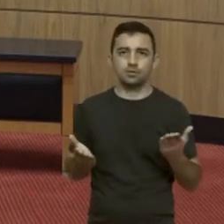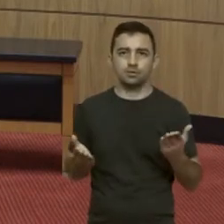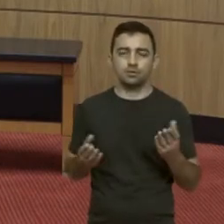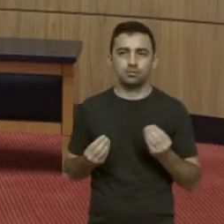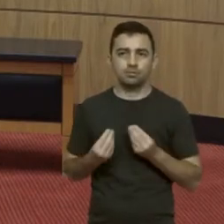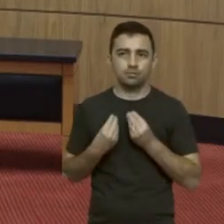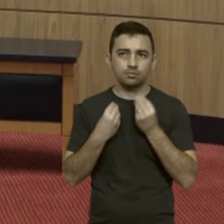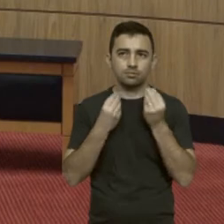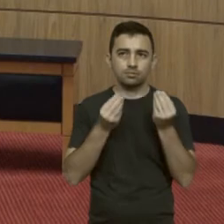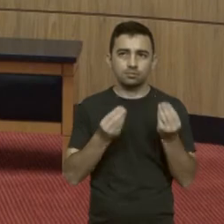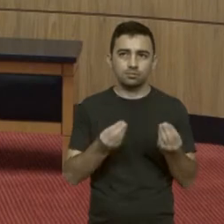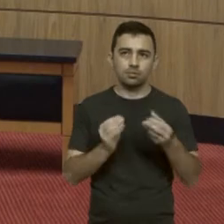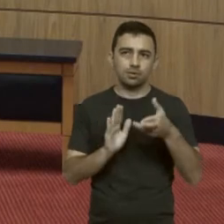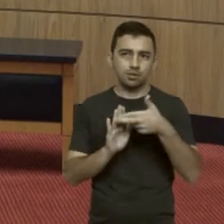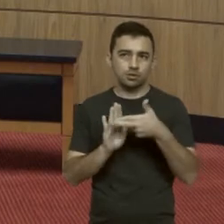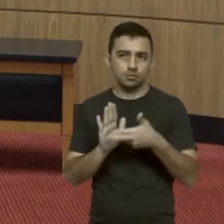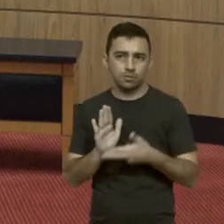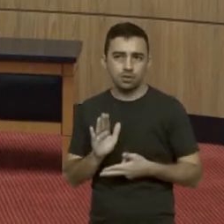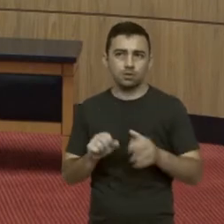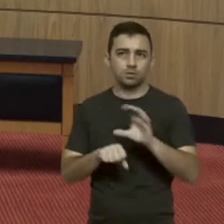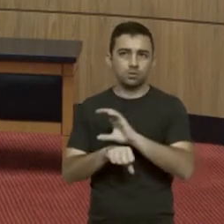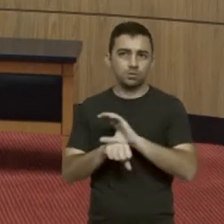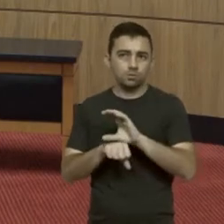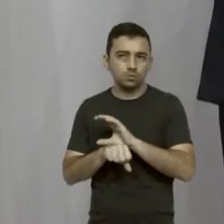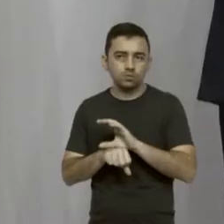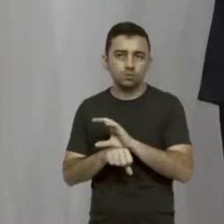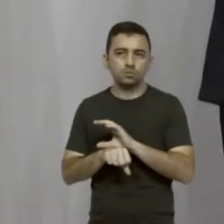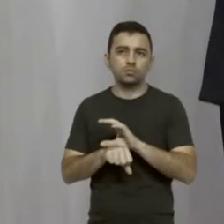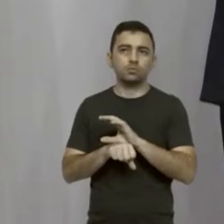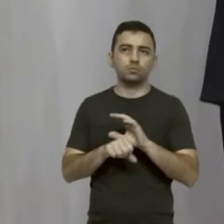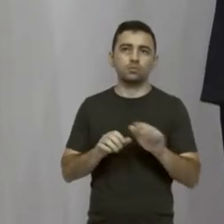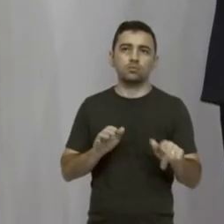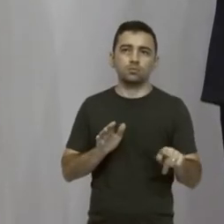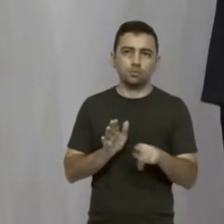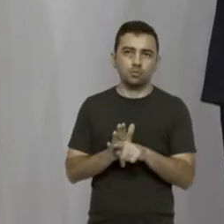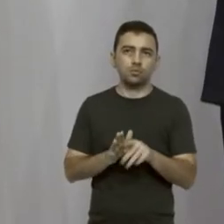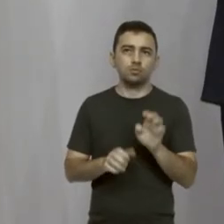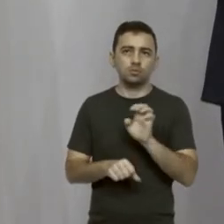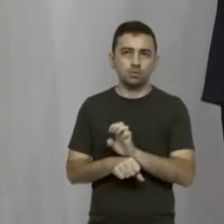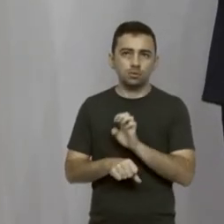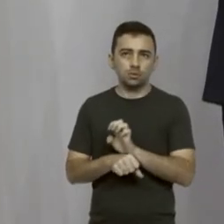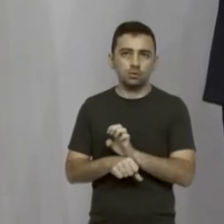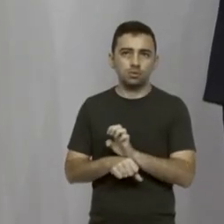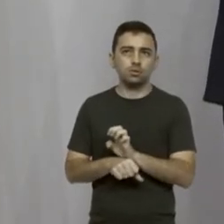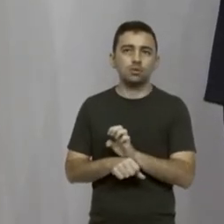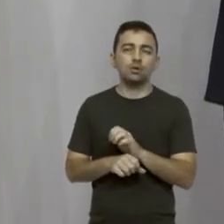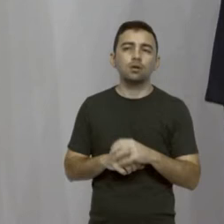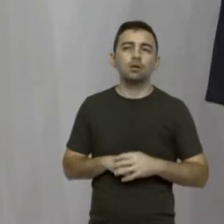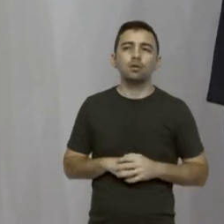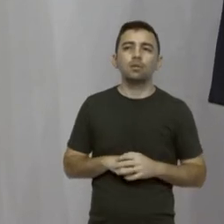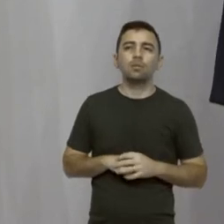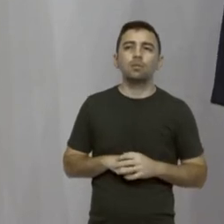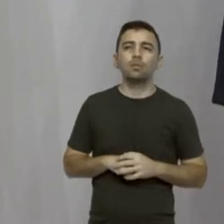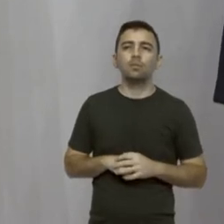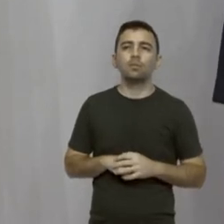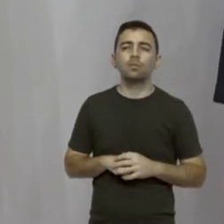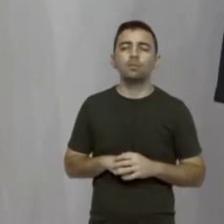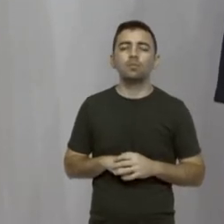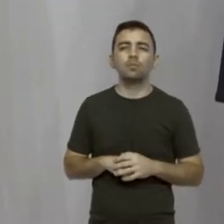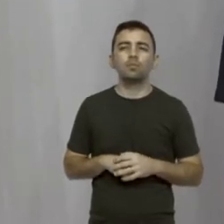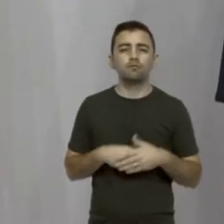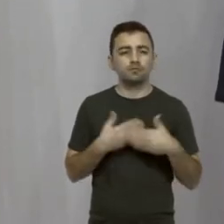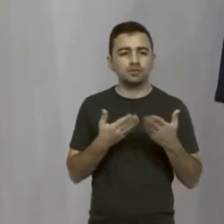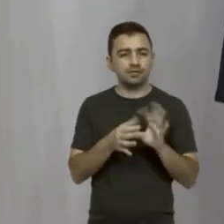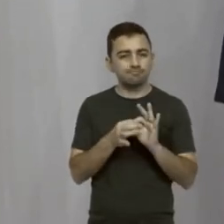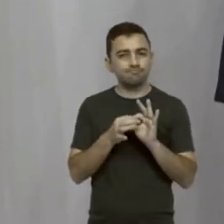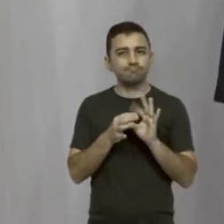o regimento, a Constituição do Estado e o regimento da Assembleia Legislativa e está liberado